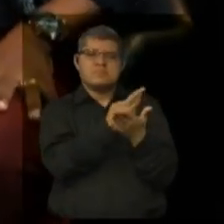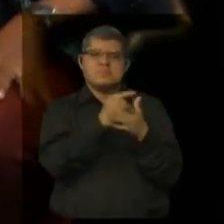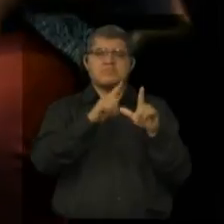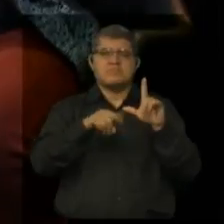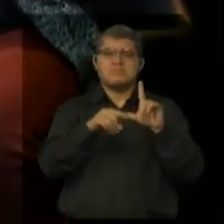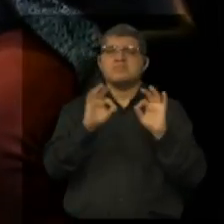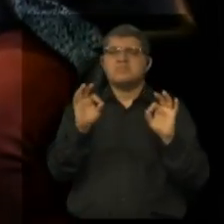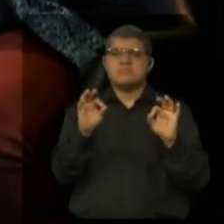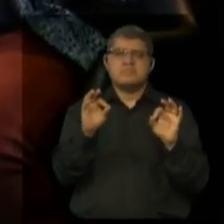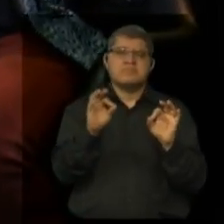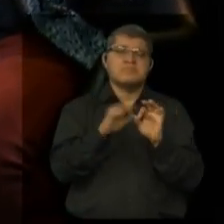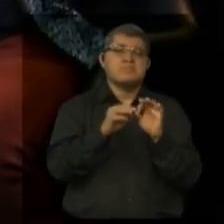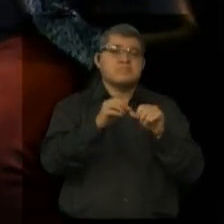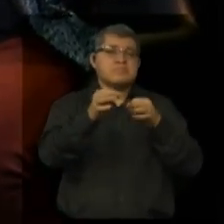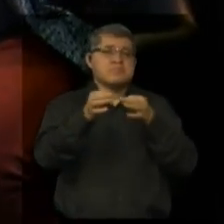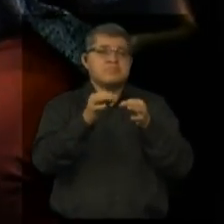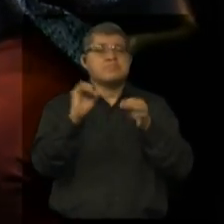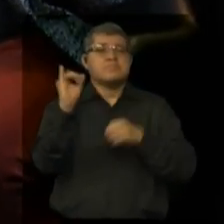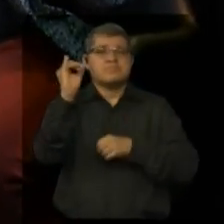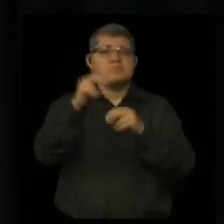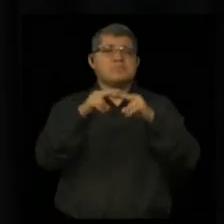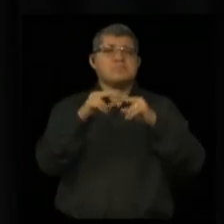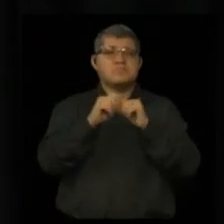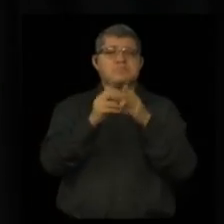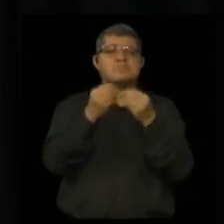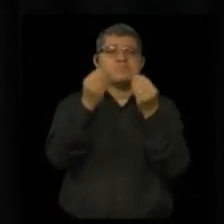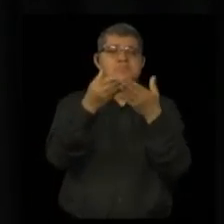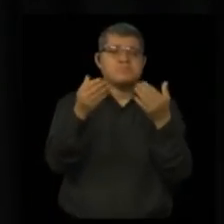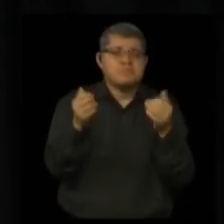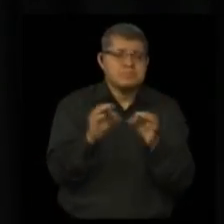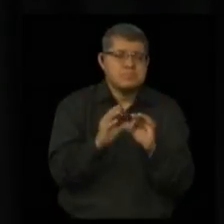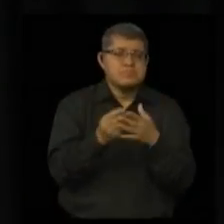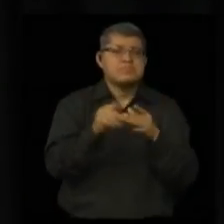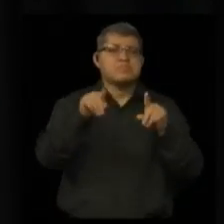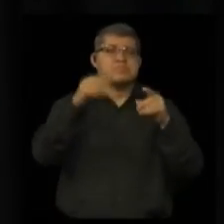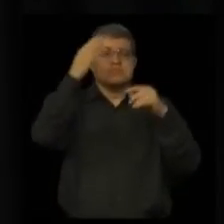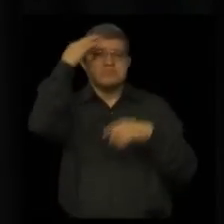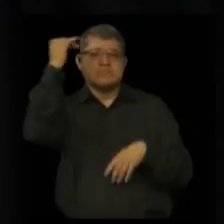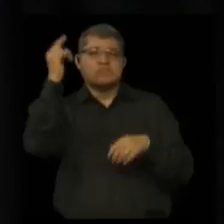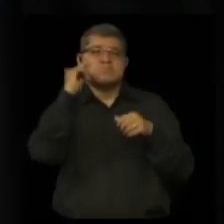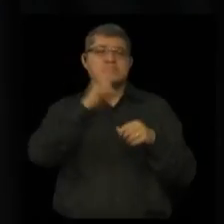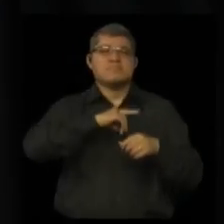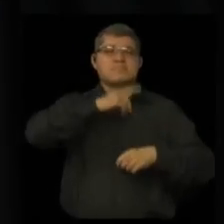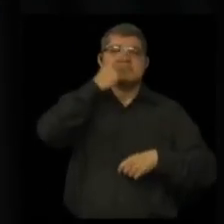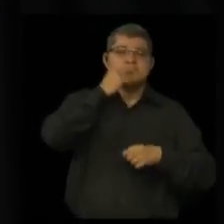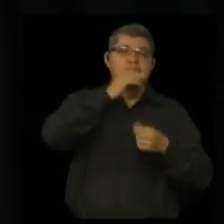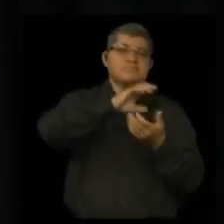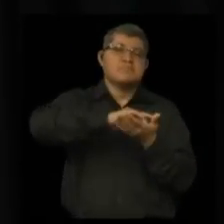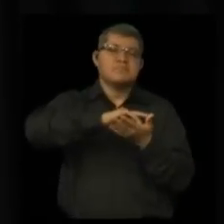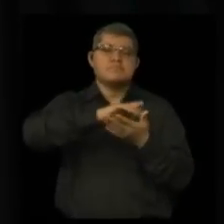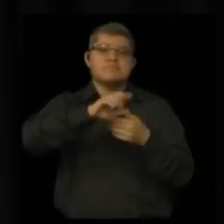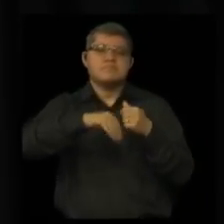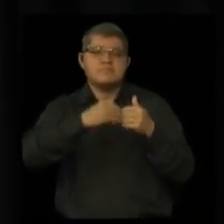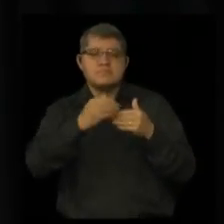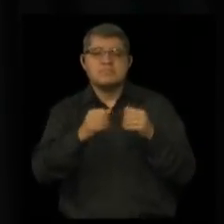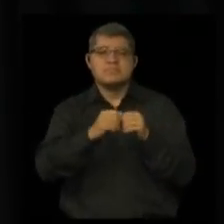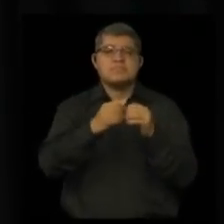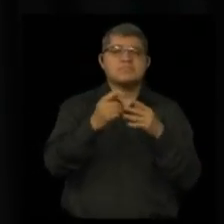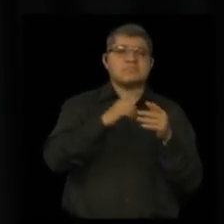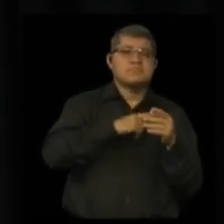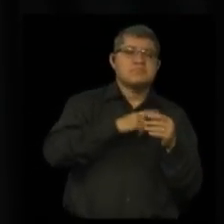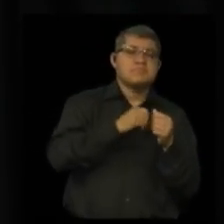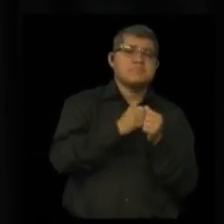Então, esse projeto é importante por isso, porque a gente traz artistas que têm o que dizer de verdade e o